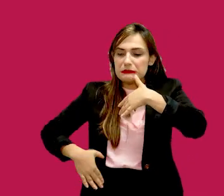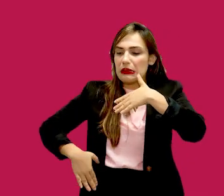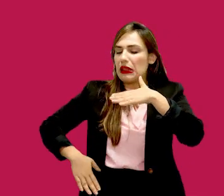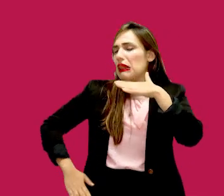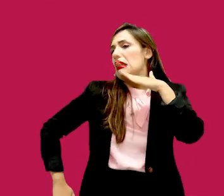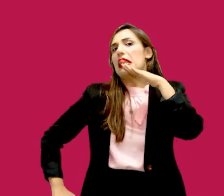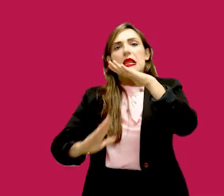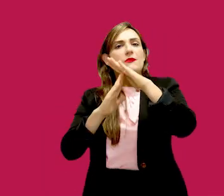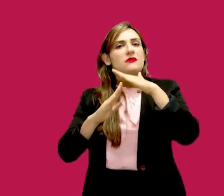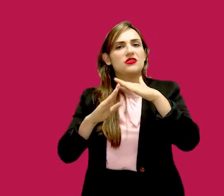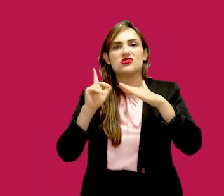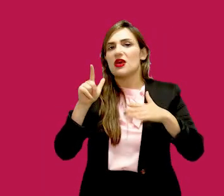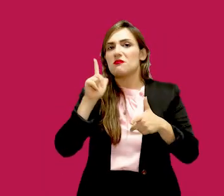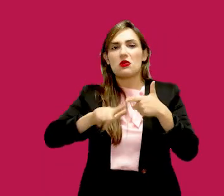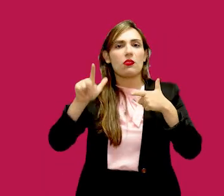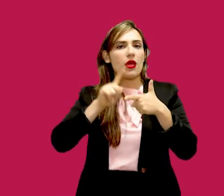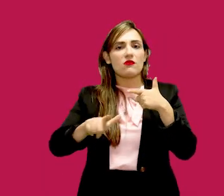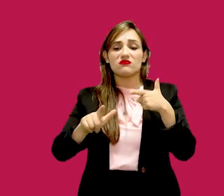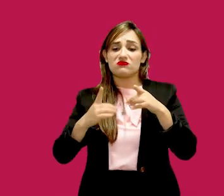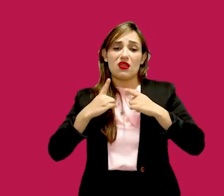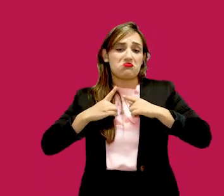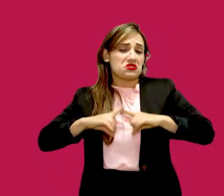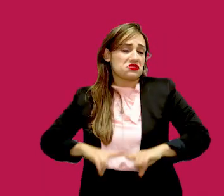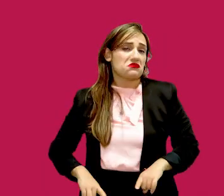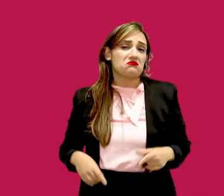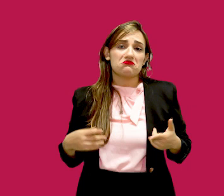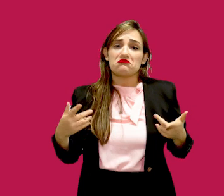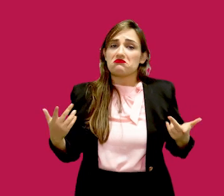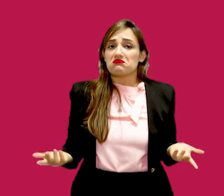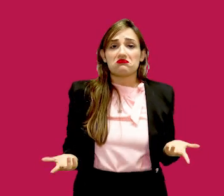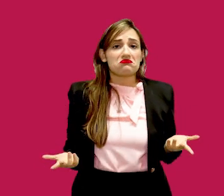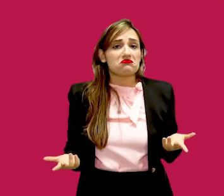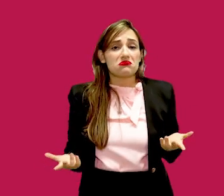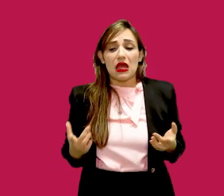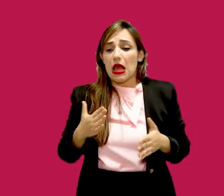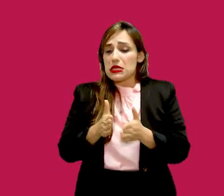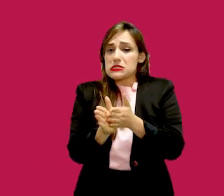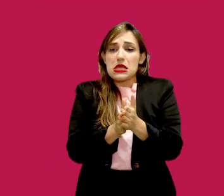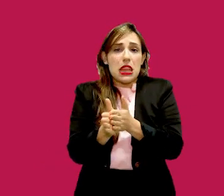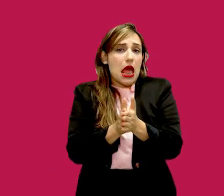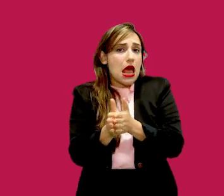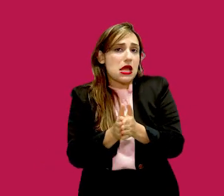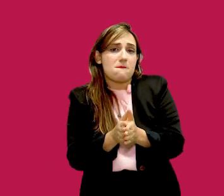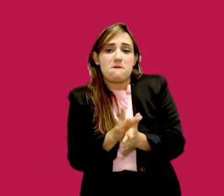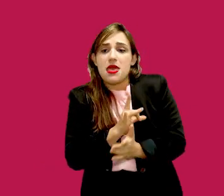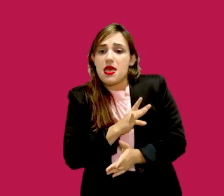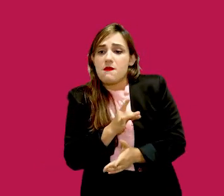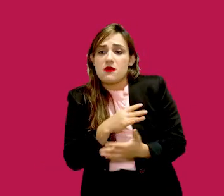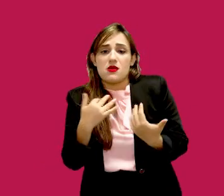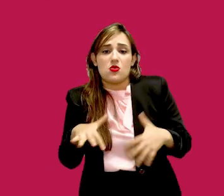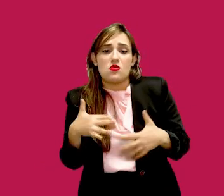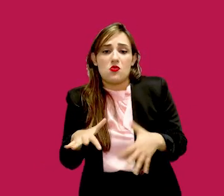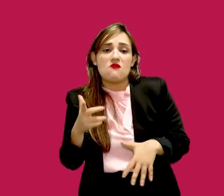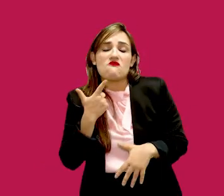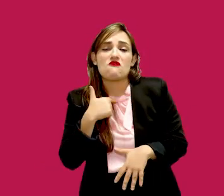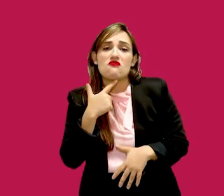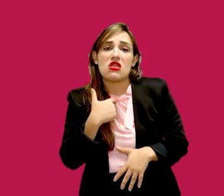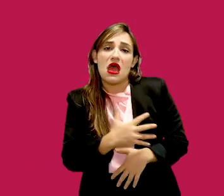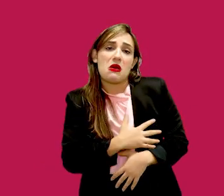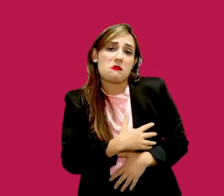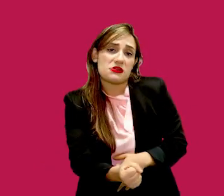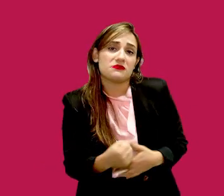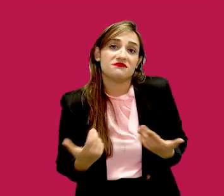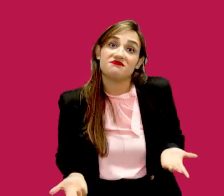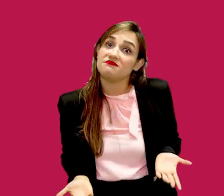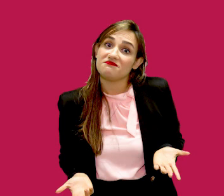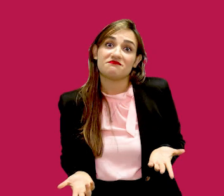saúde mental, é uma depressão, é uma ansiedade, né? É um pensamento suicida. Então, assim, são várias